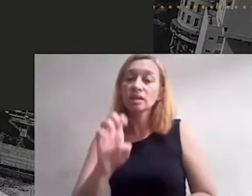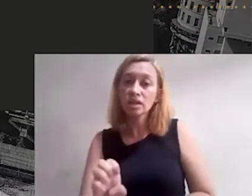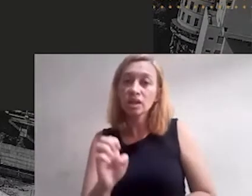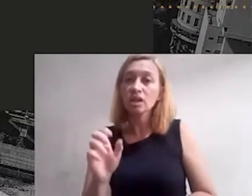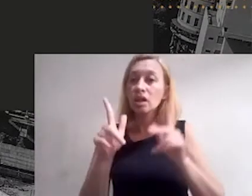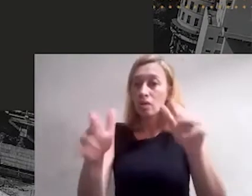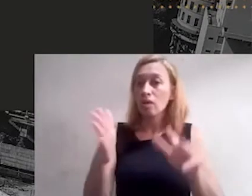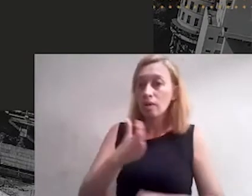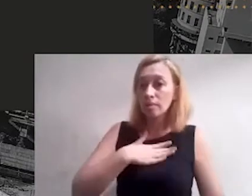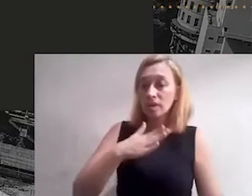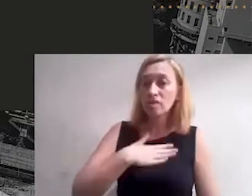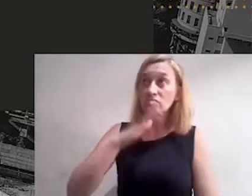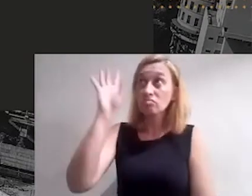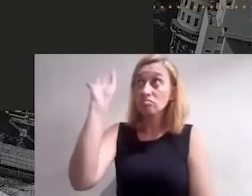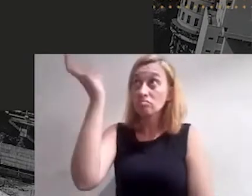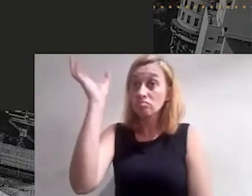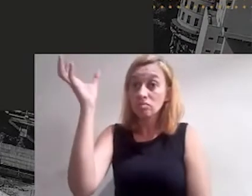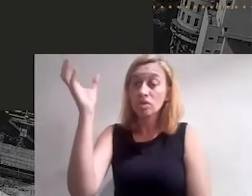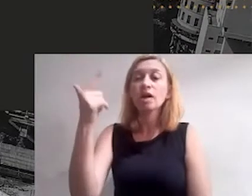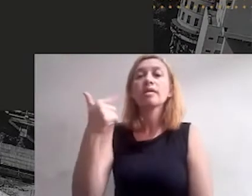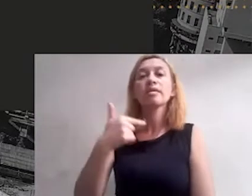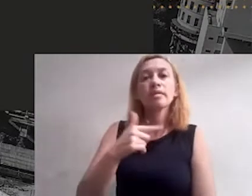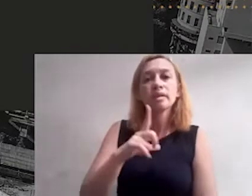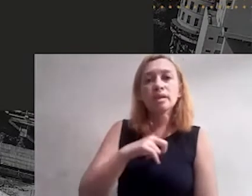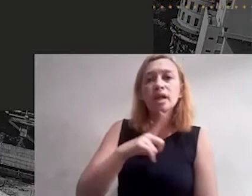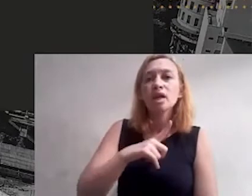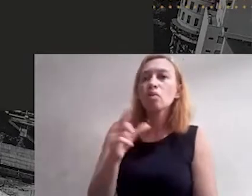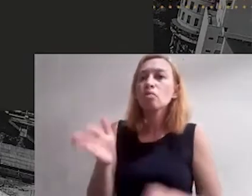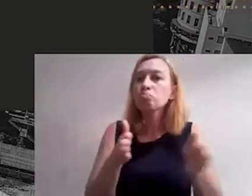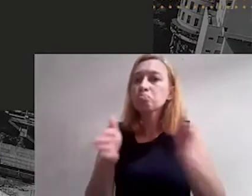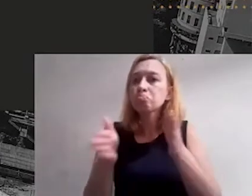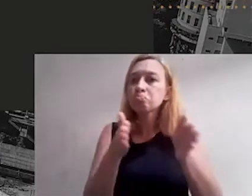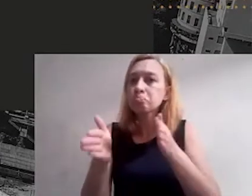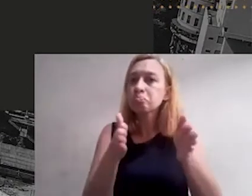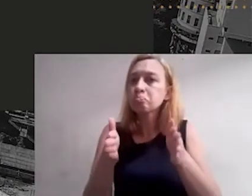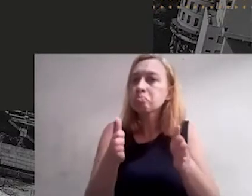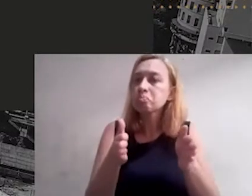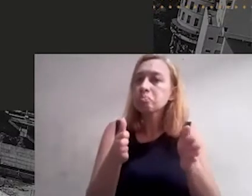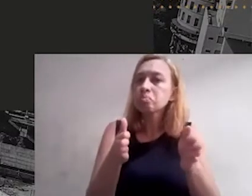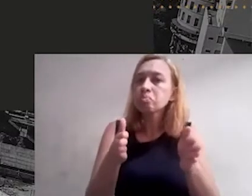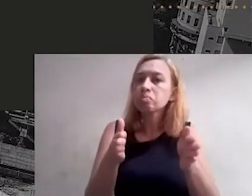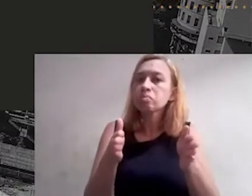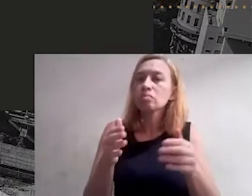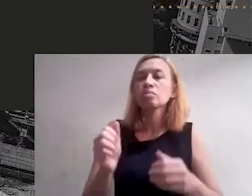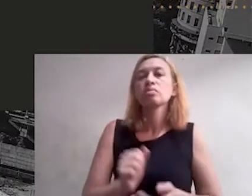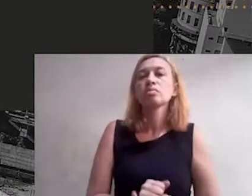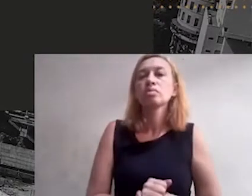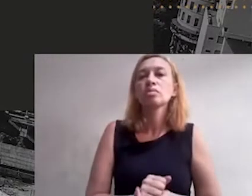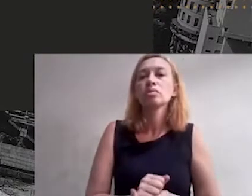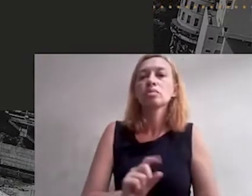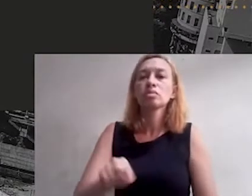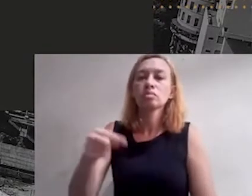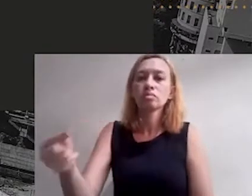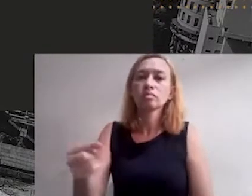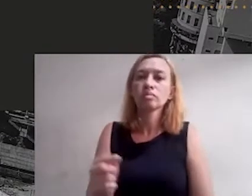clima, existe um pequeno espaço de esperança aí. Acho que está começando a cair a ficha